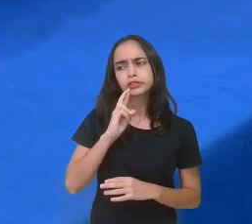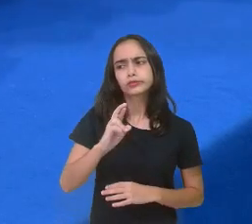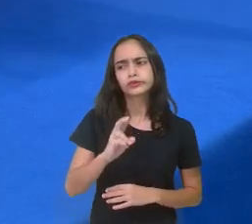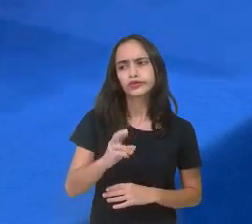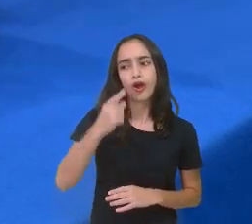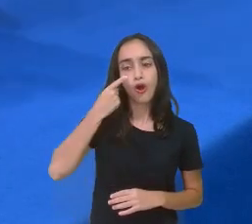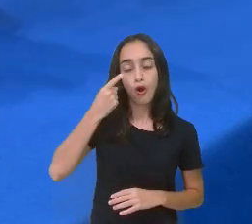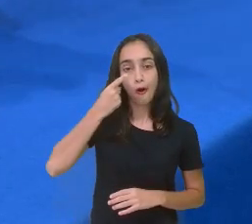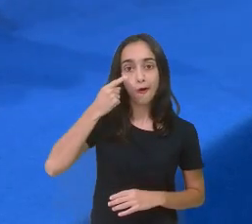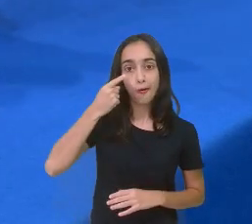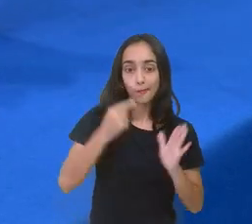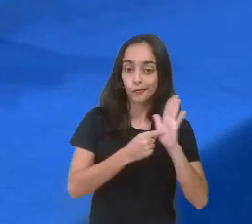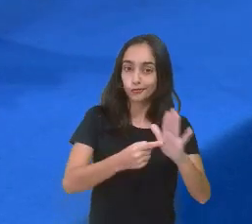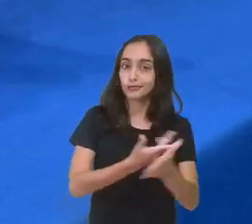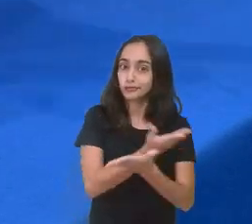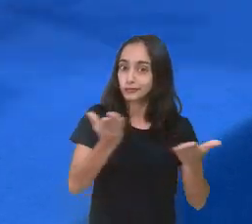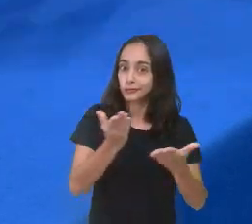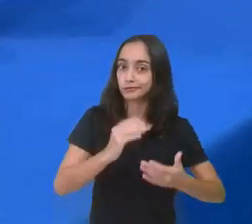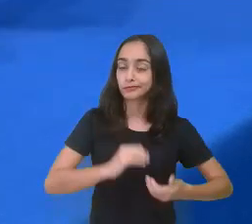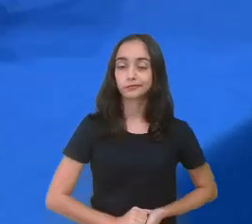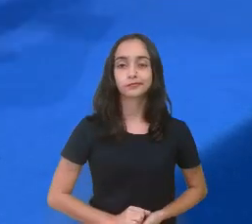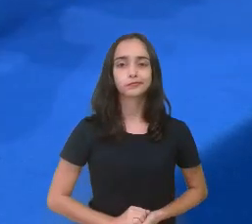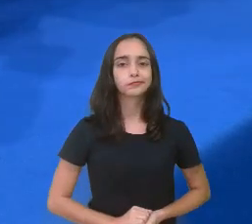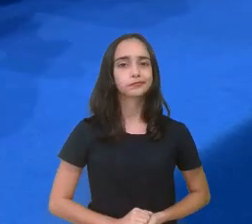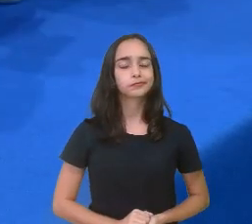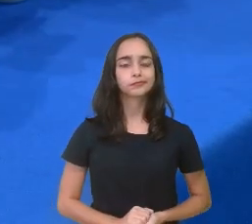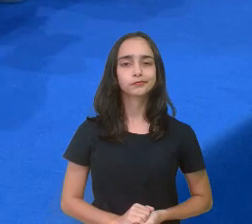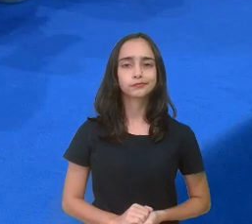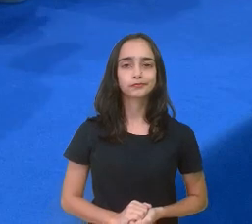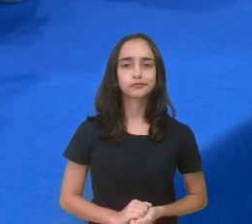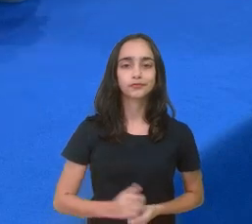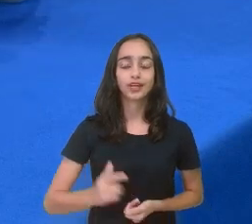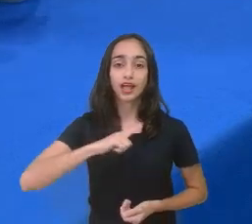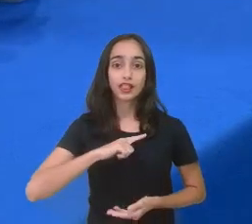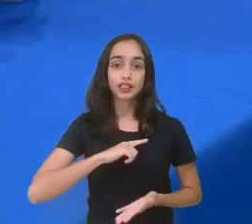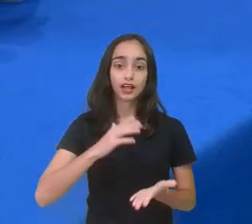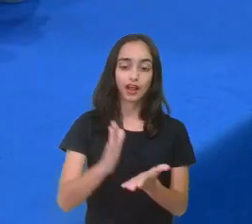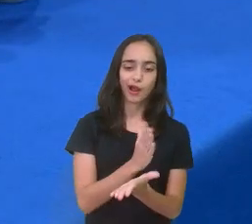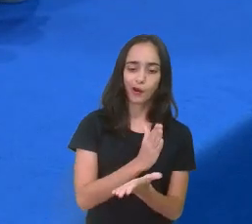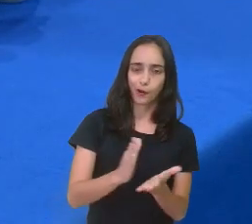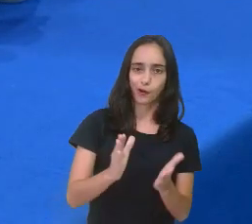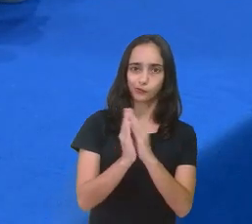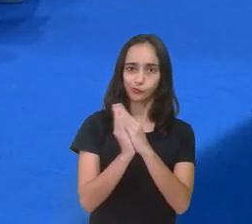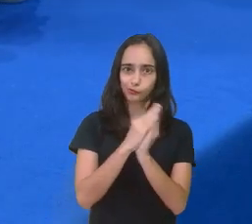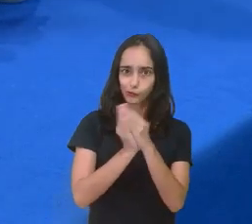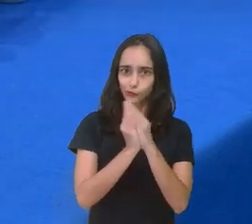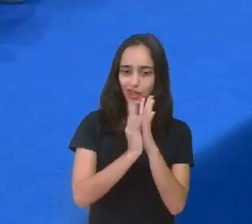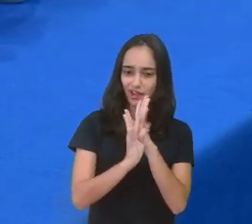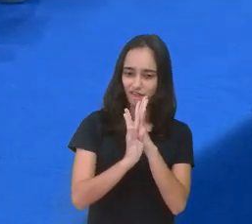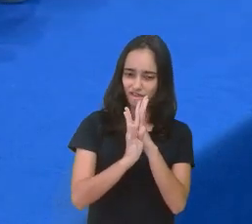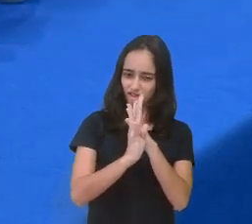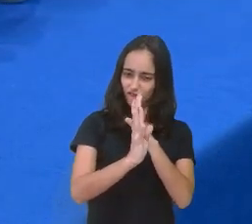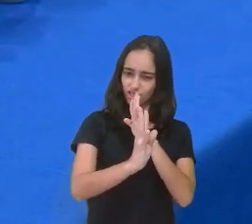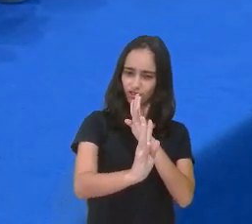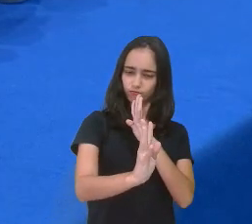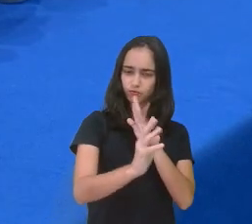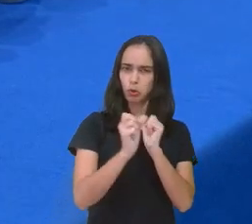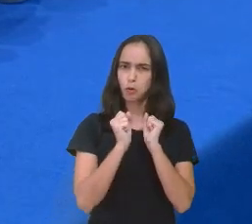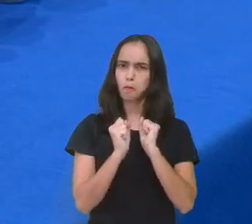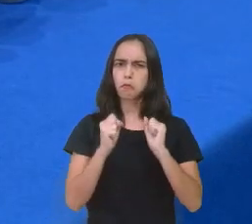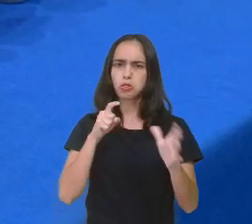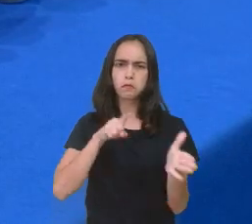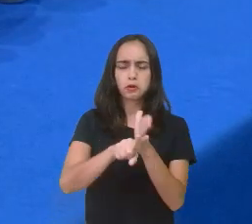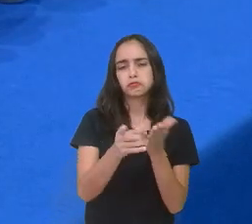bem para cá. Eu tenho aqui, os bonequinhos em uma fila. E eu posso perguntar,